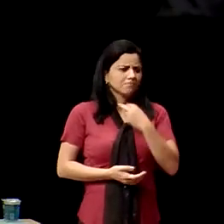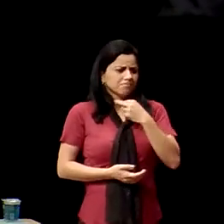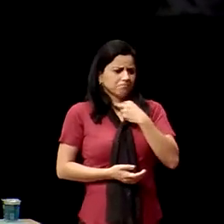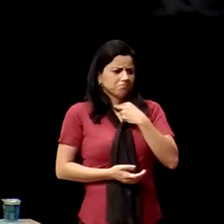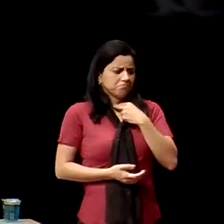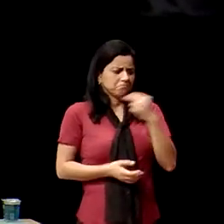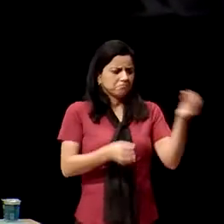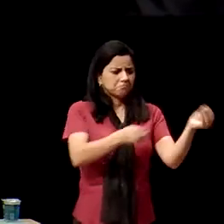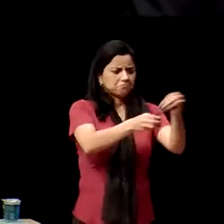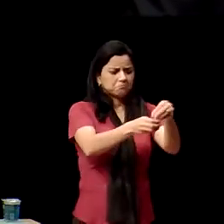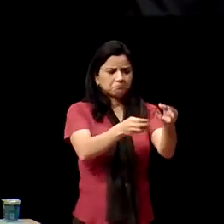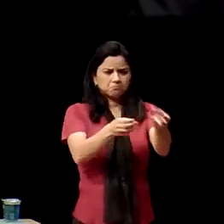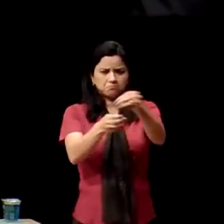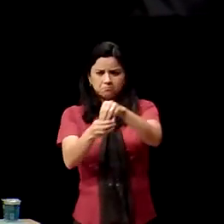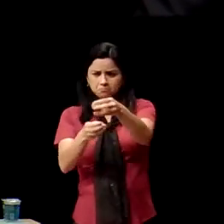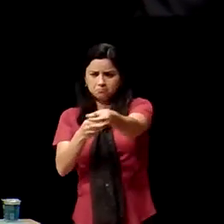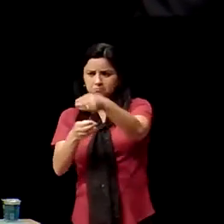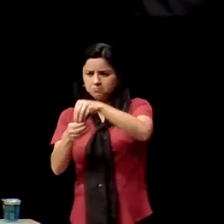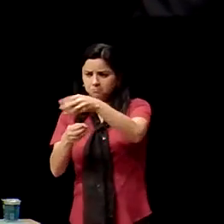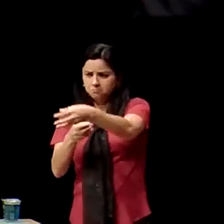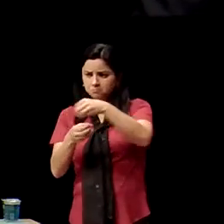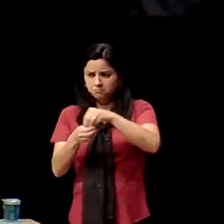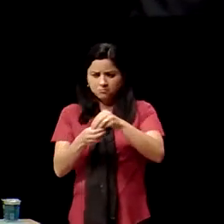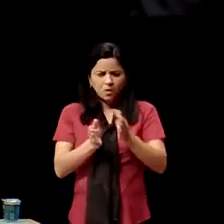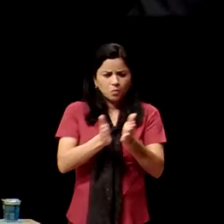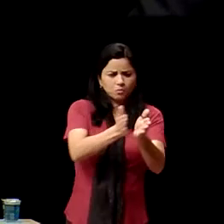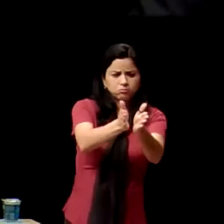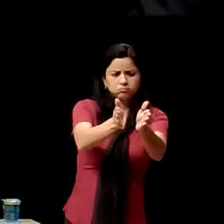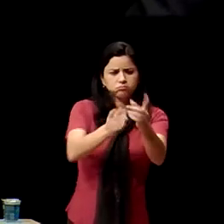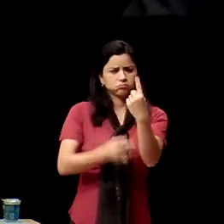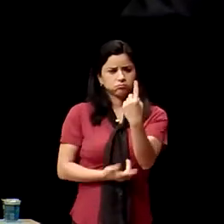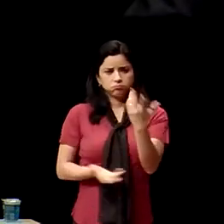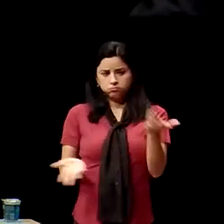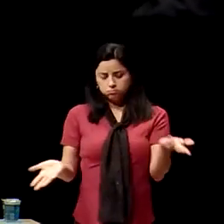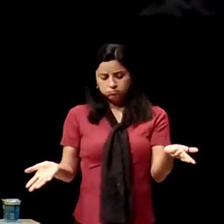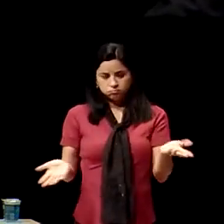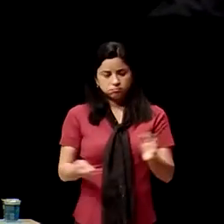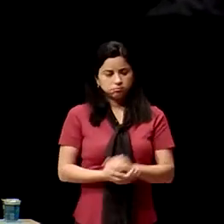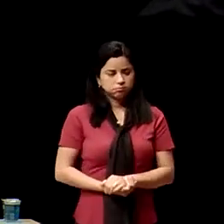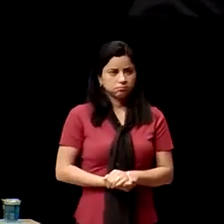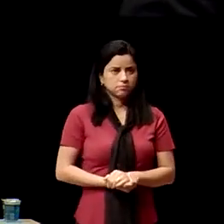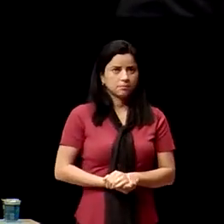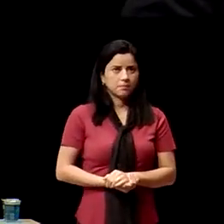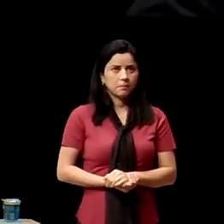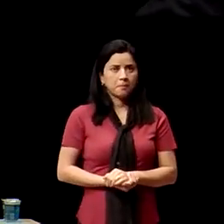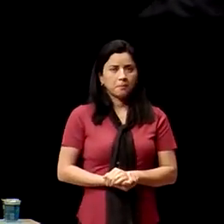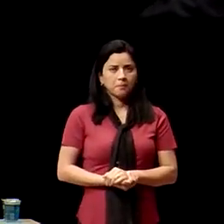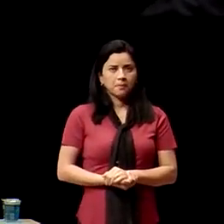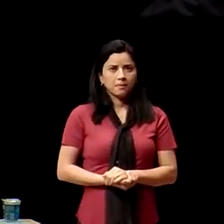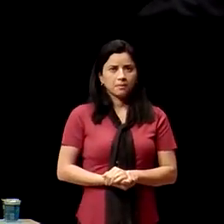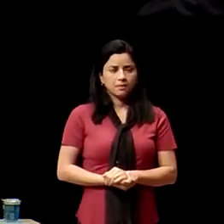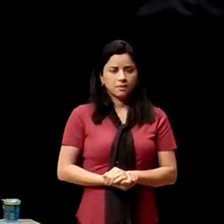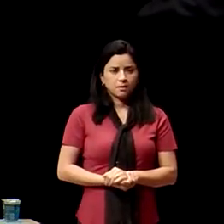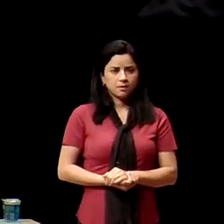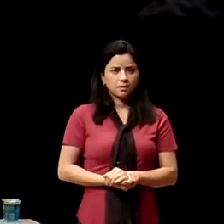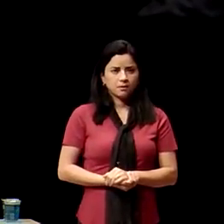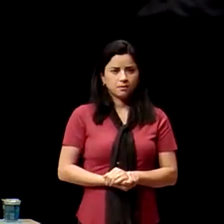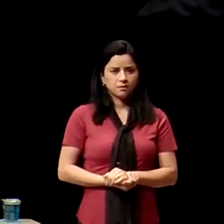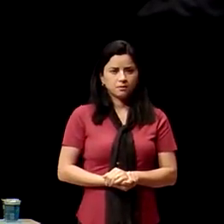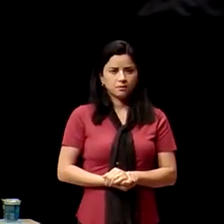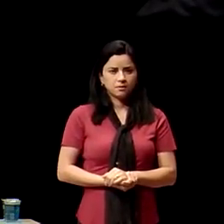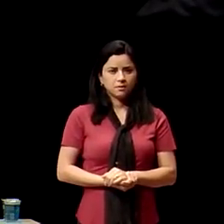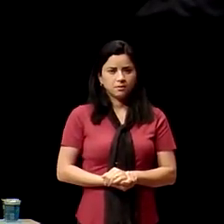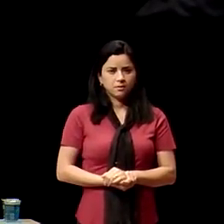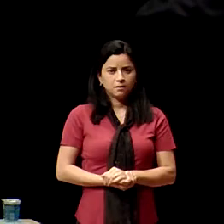ser colocada dentro de apenas um dogma, um paradigma. Science is an open forum for